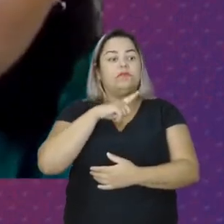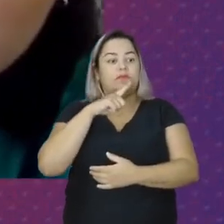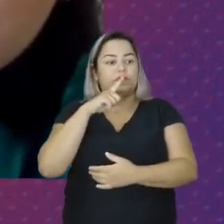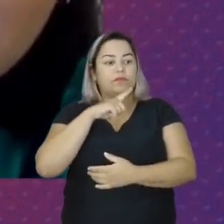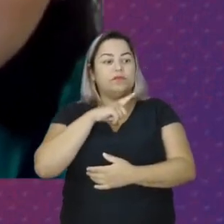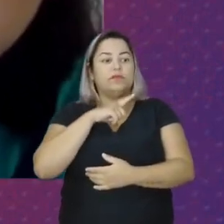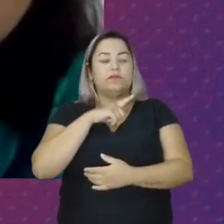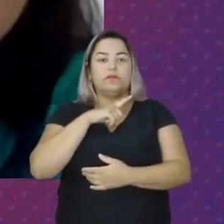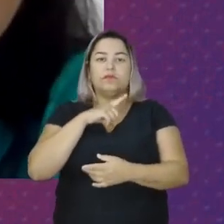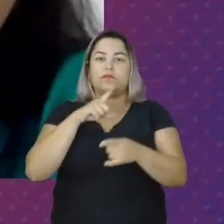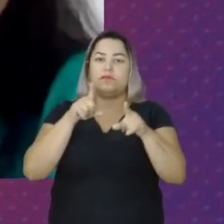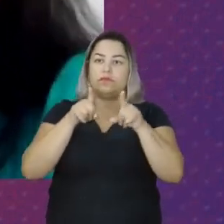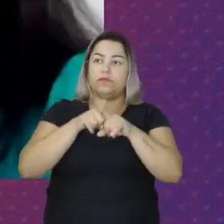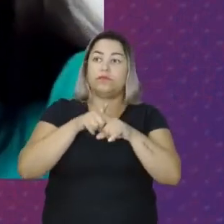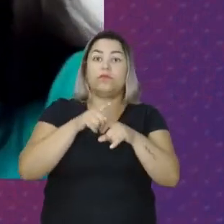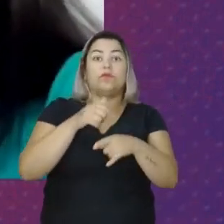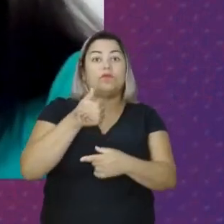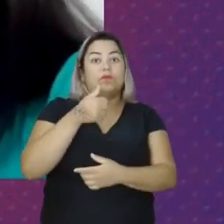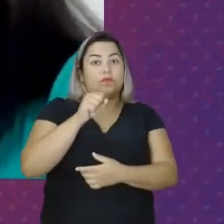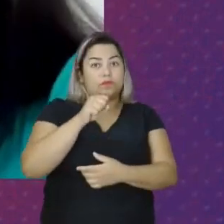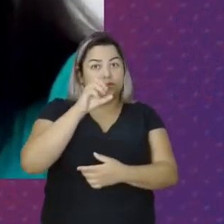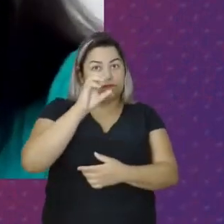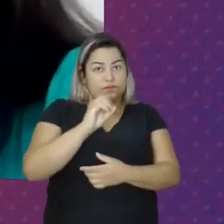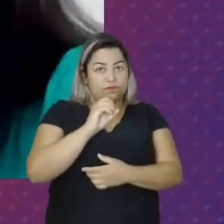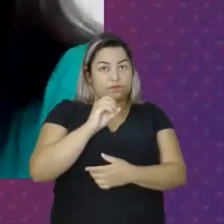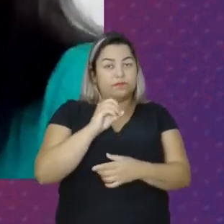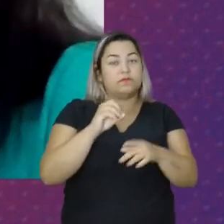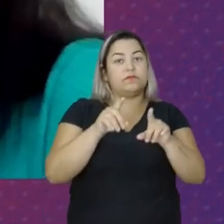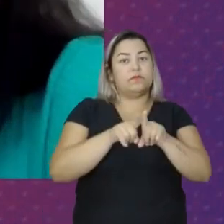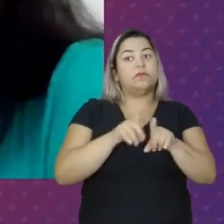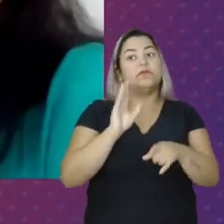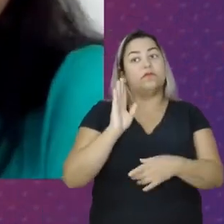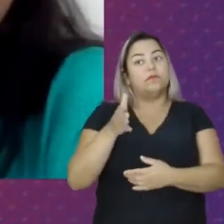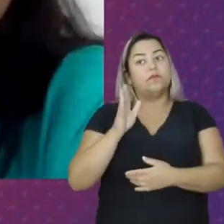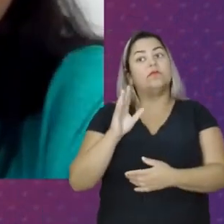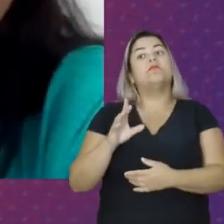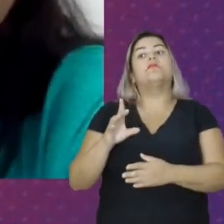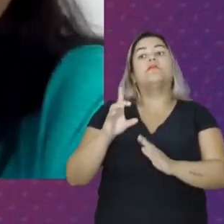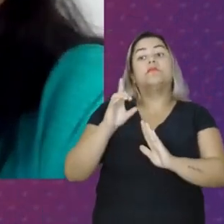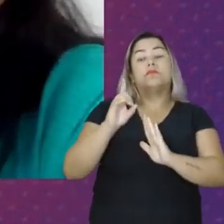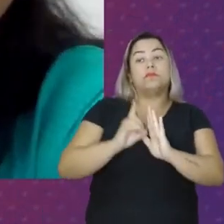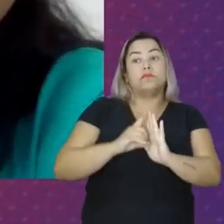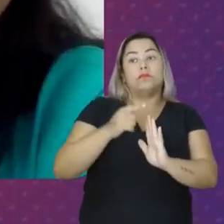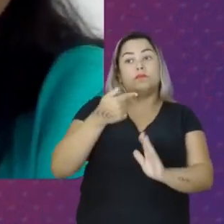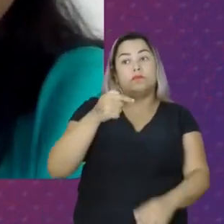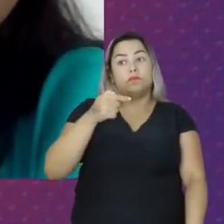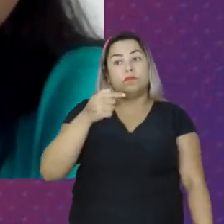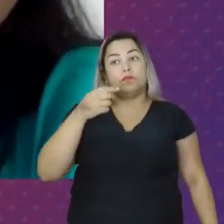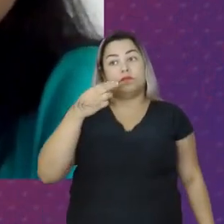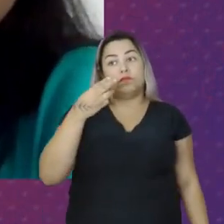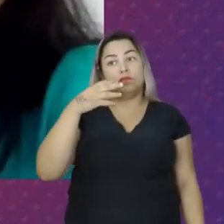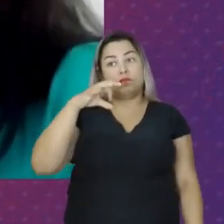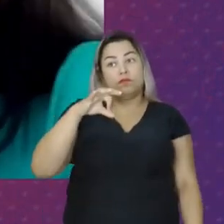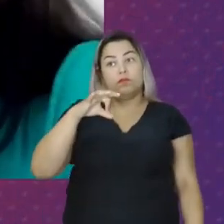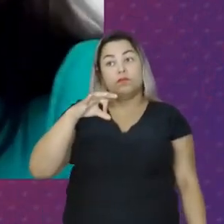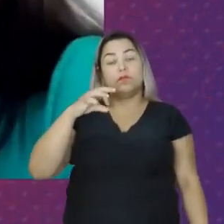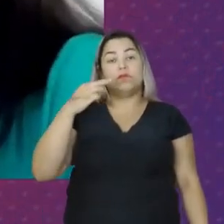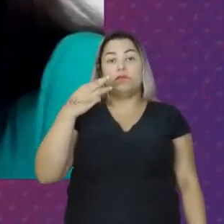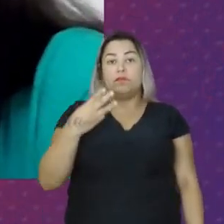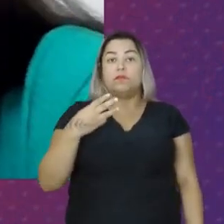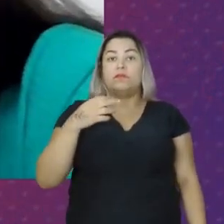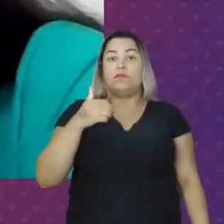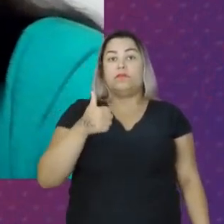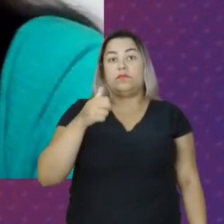as atribuições do Ligue 180, elas estão definidas no decreto 7.393, de